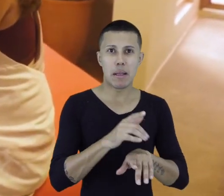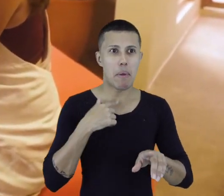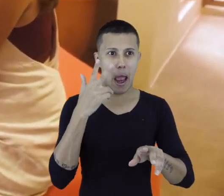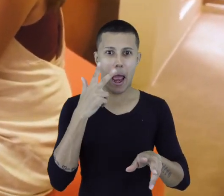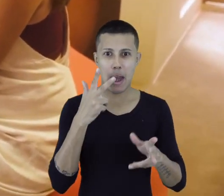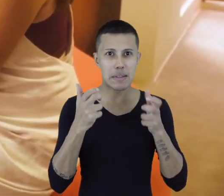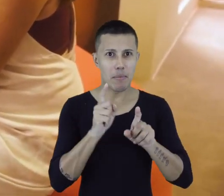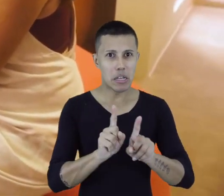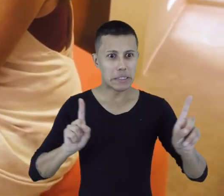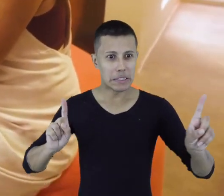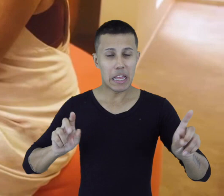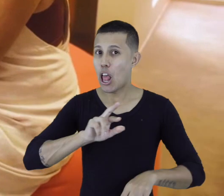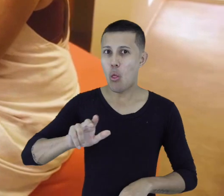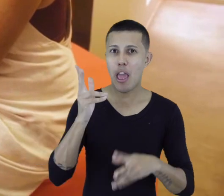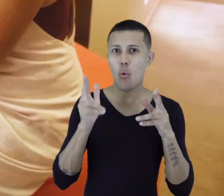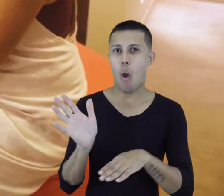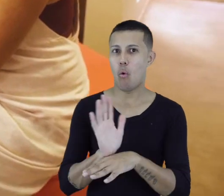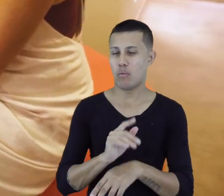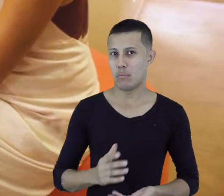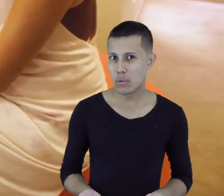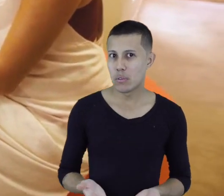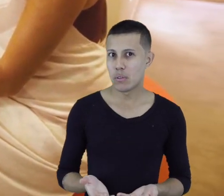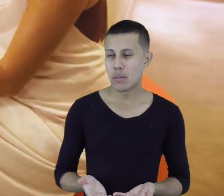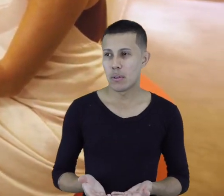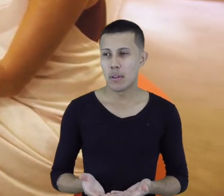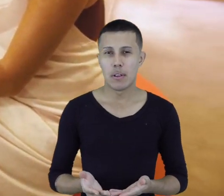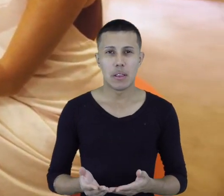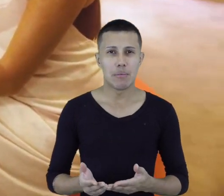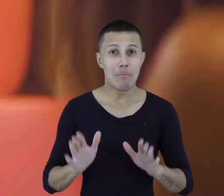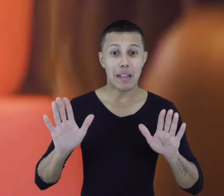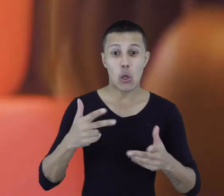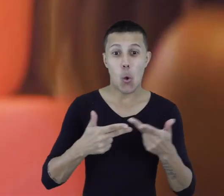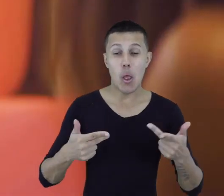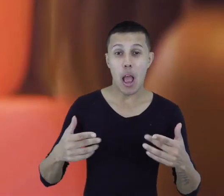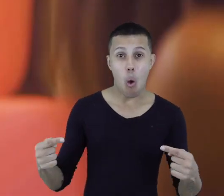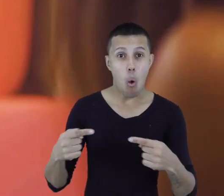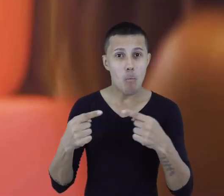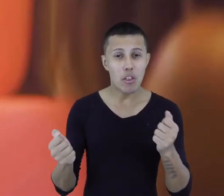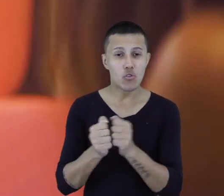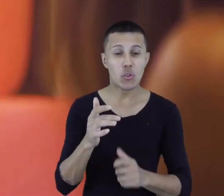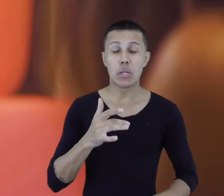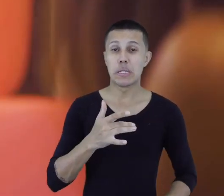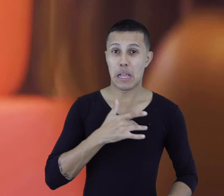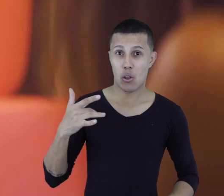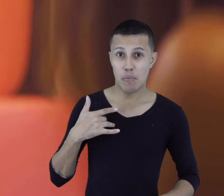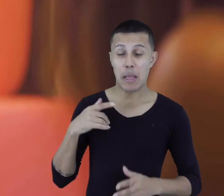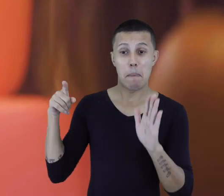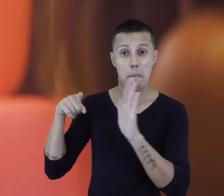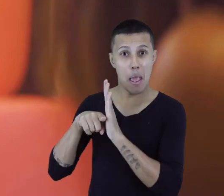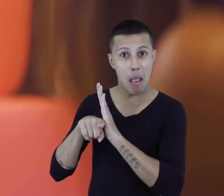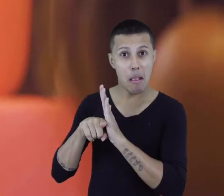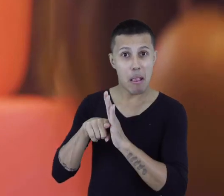enorme, assim, não é daquela forma. Tem um adicional aqui que conversa muito com saúde. As pesquisas de sexualidade, todos os estudos